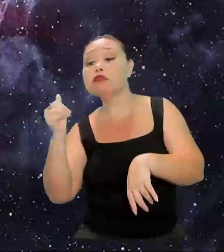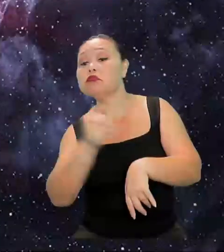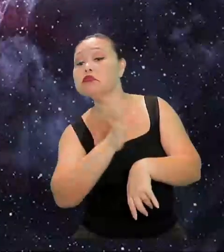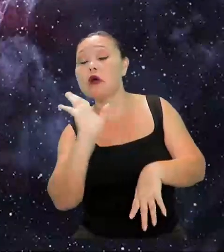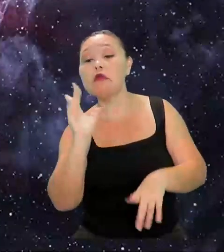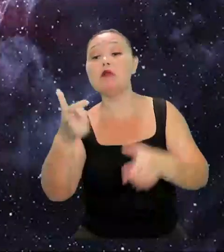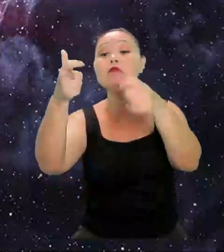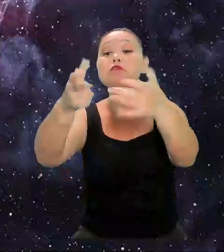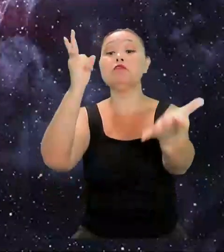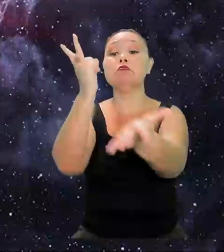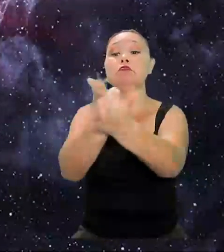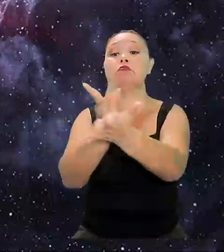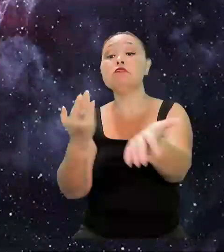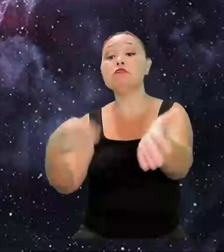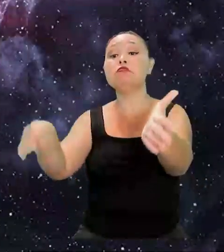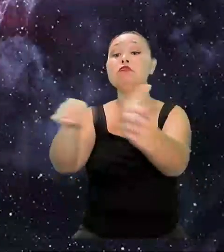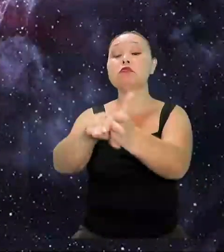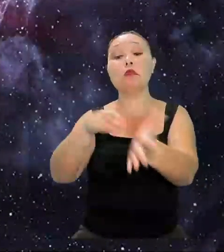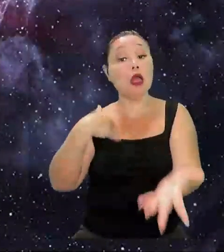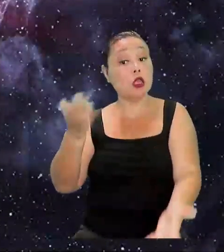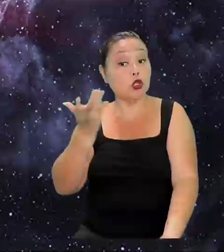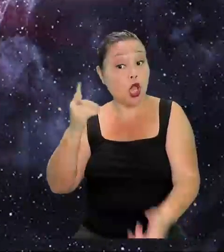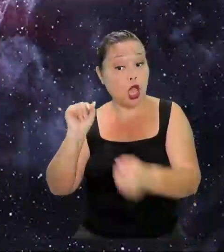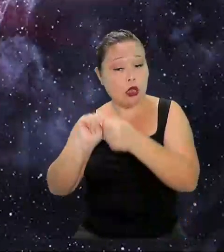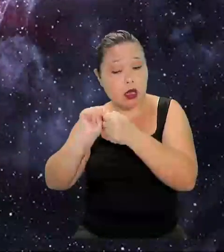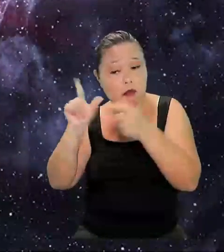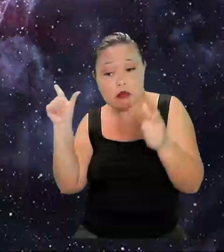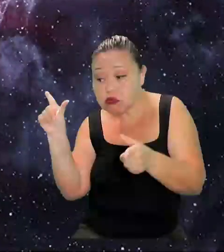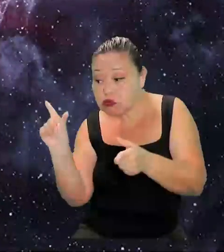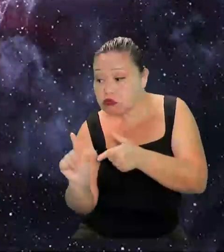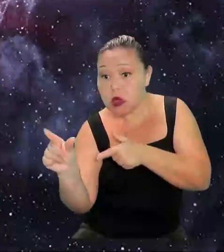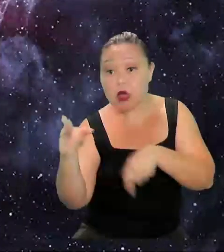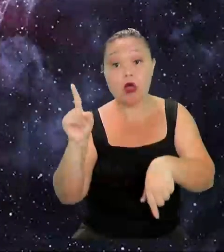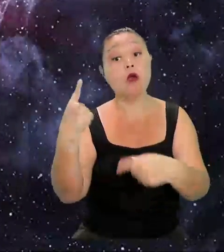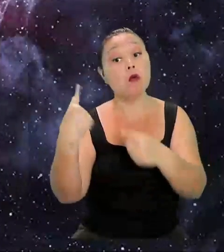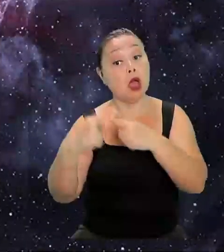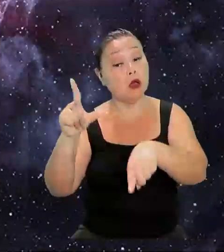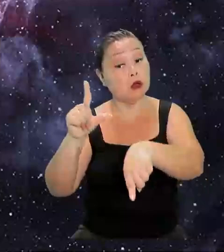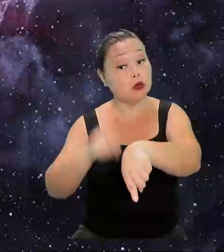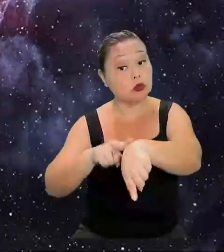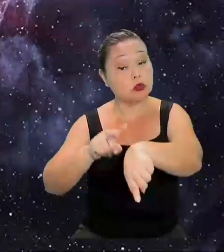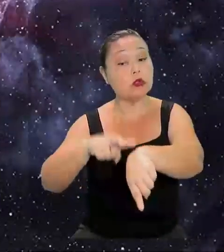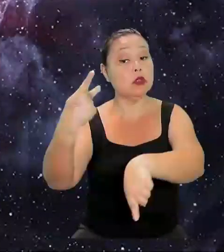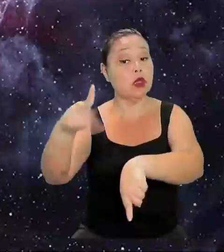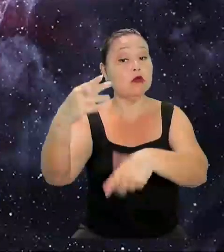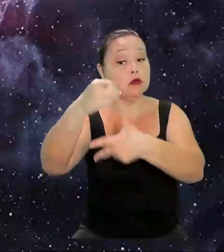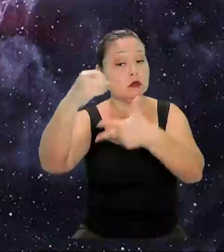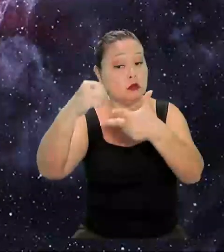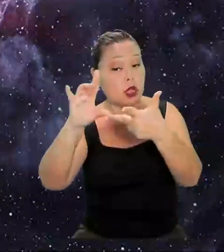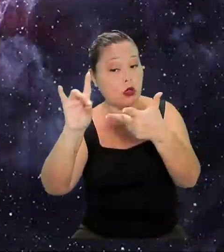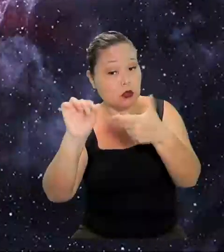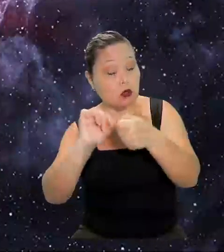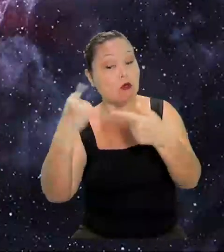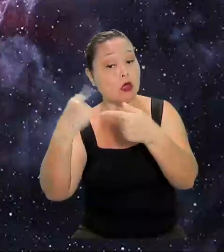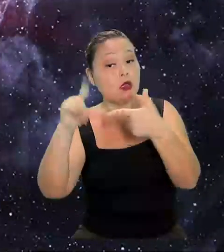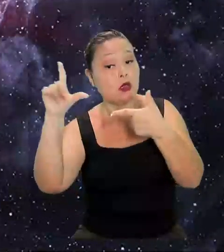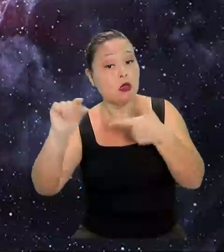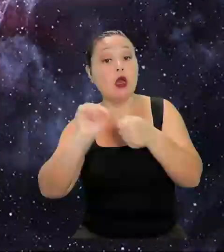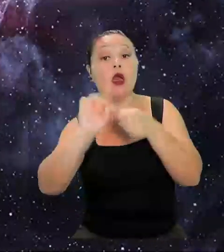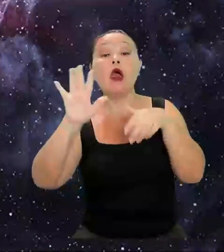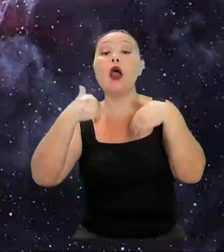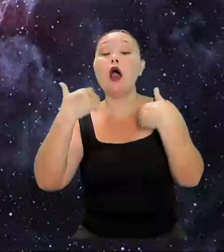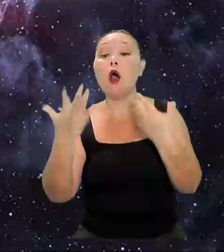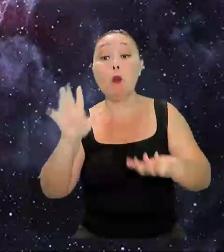chegar no mesmo lugar, mas a gente sempre busca aquele mais curto por conta do seu tempo na prova do exame, tá bom? Eu ainda vou dizer para vocês